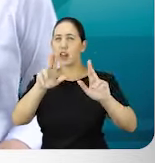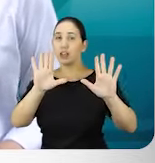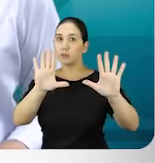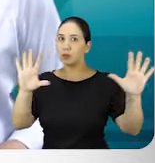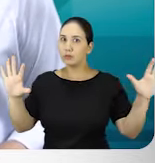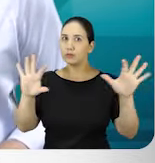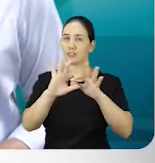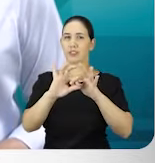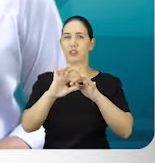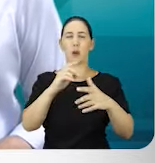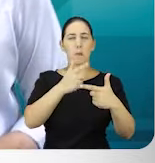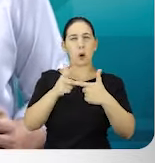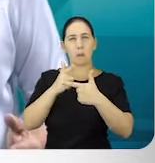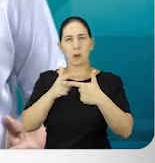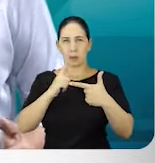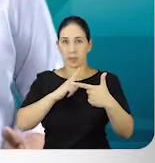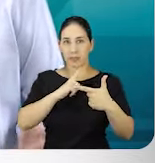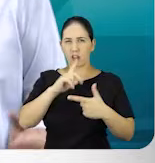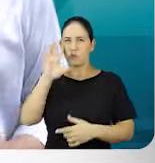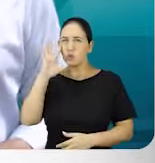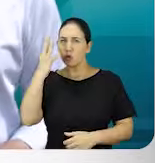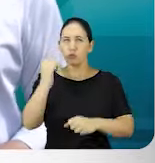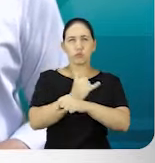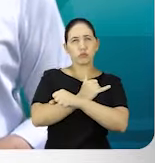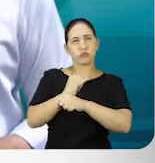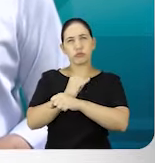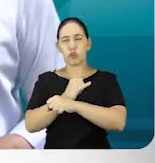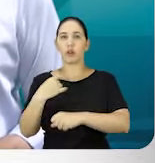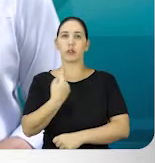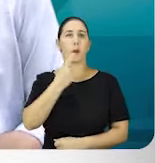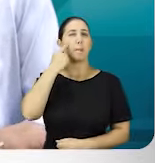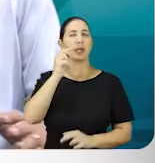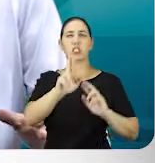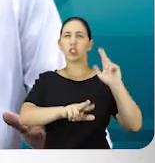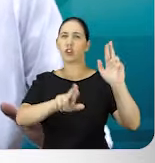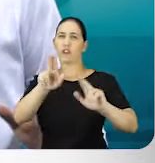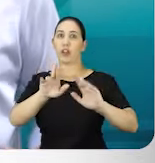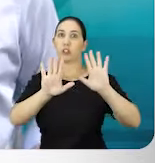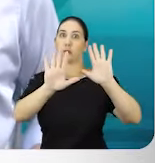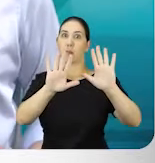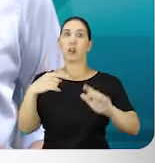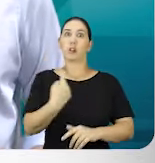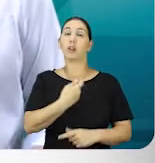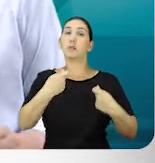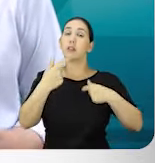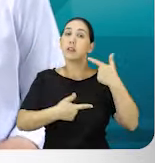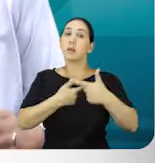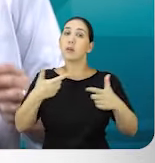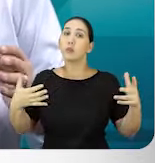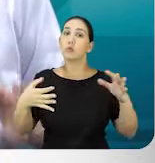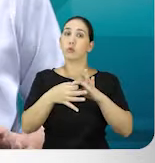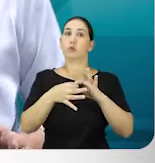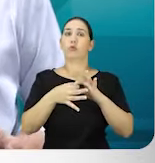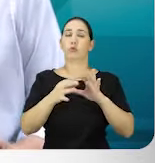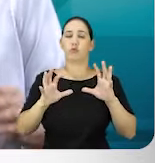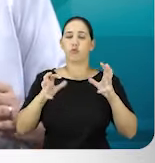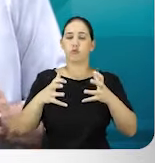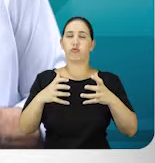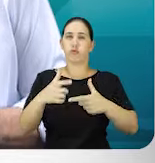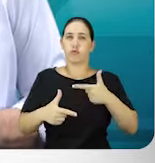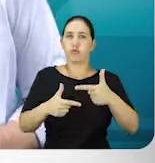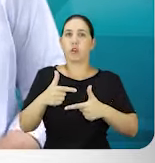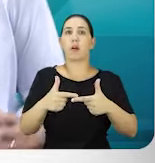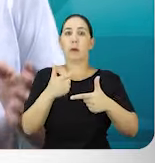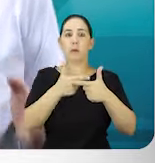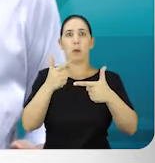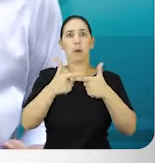mais de 20 anos atuo como repórter do povo em defesa de quem mais precisa. Um trabalho que não pode parar. Por isso peço o seu voto para